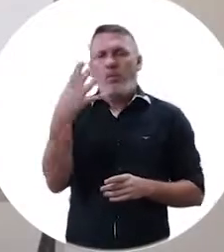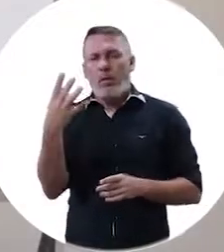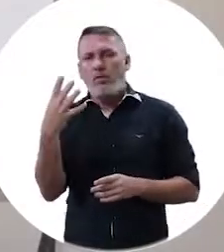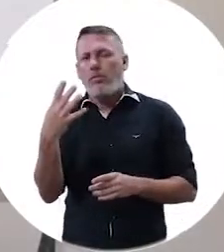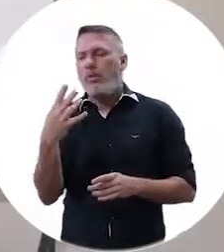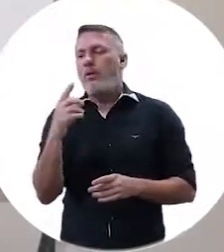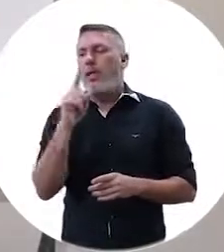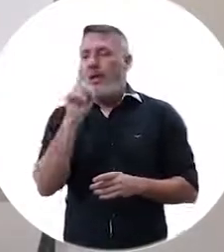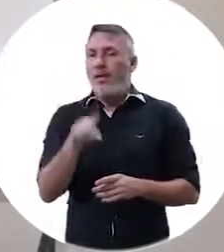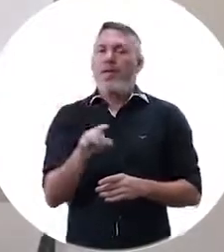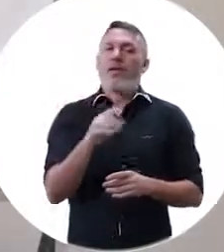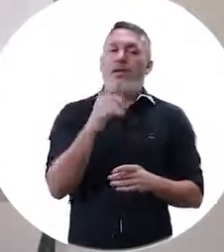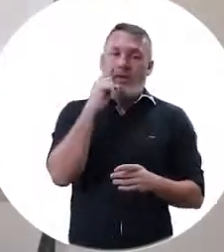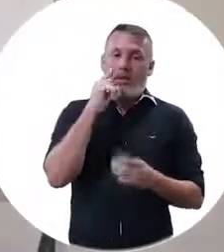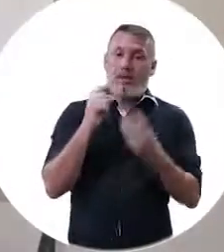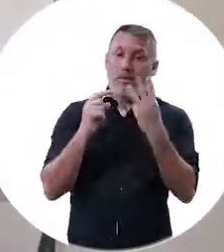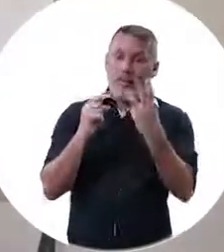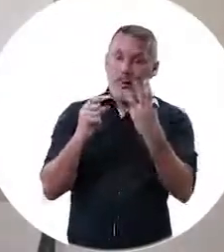1,2,4